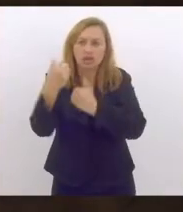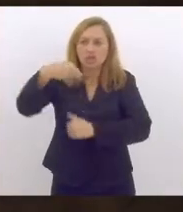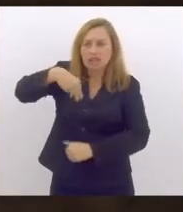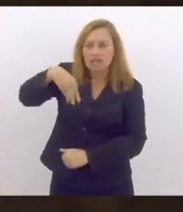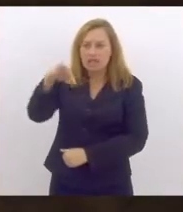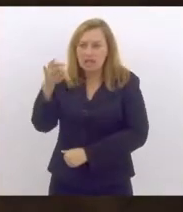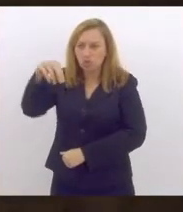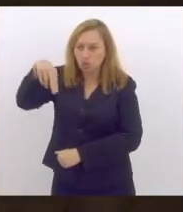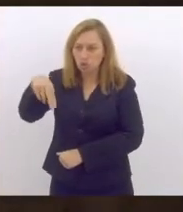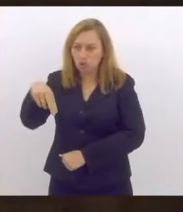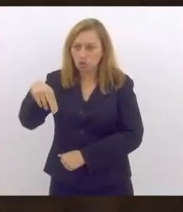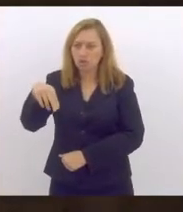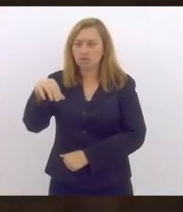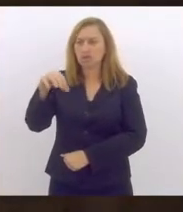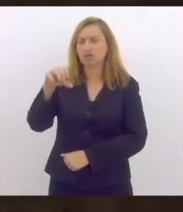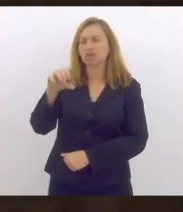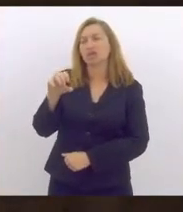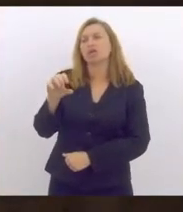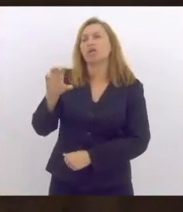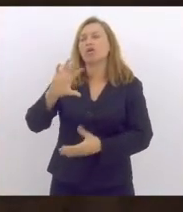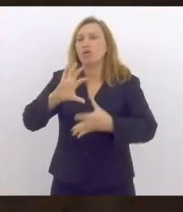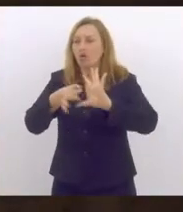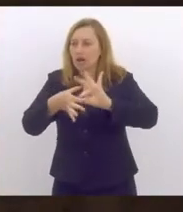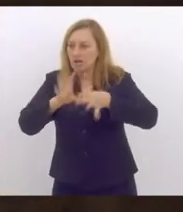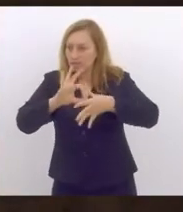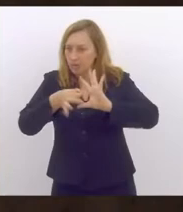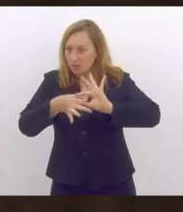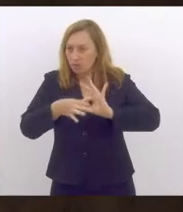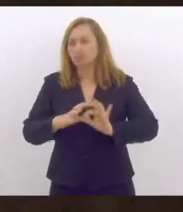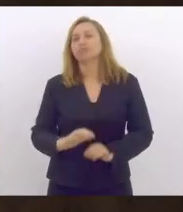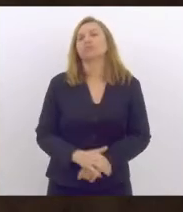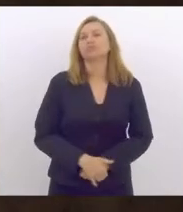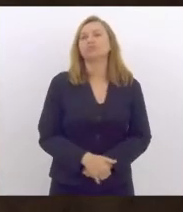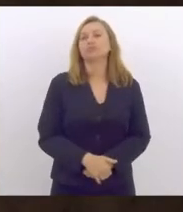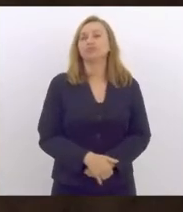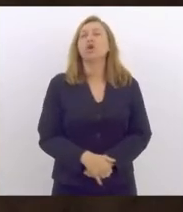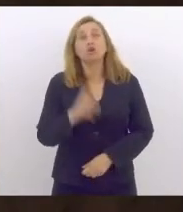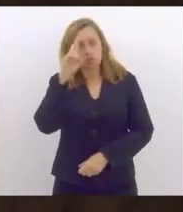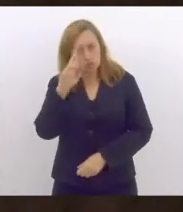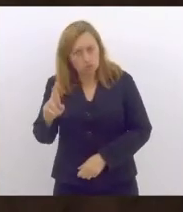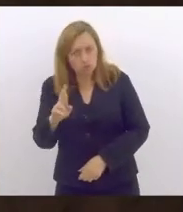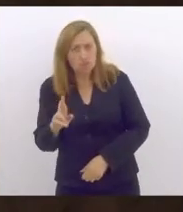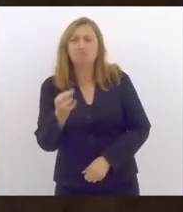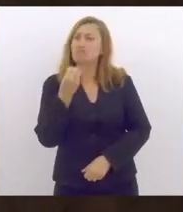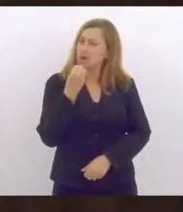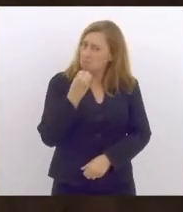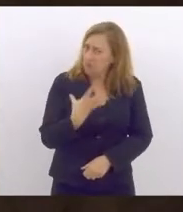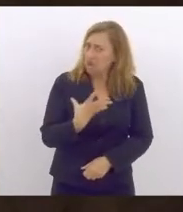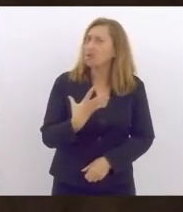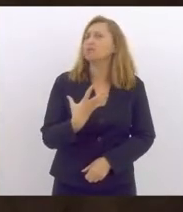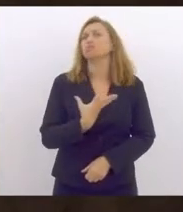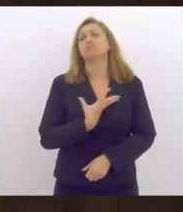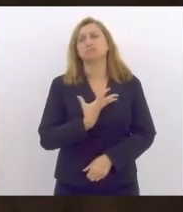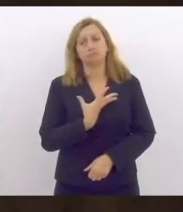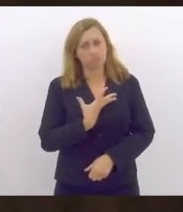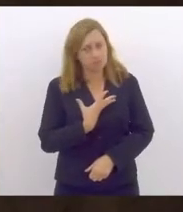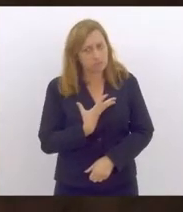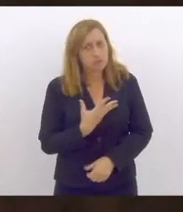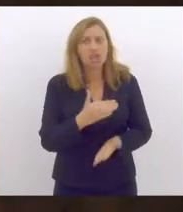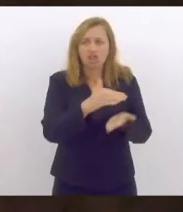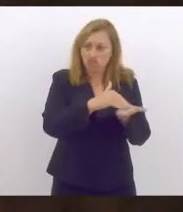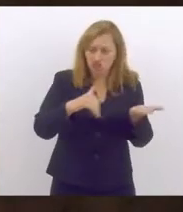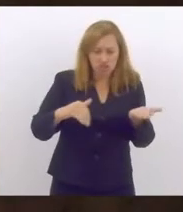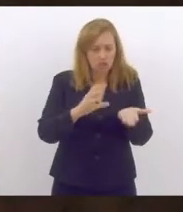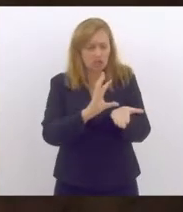Santos, estádio olímpico Nilton Santos. E o senhor fez muito bem em retirá-lo